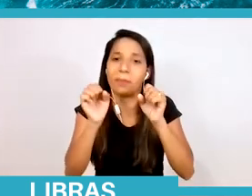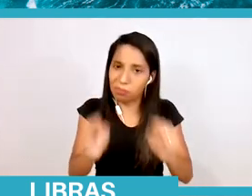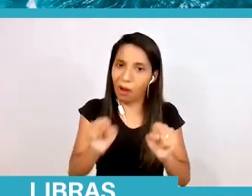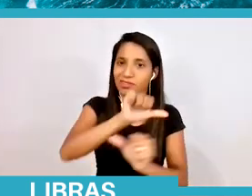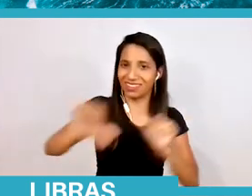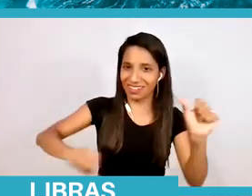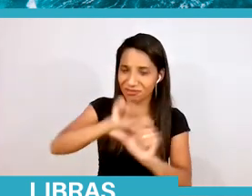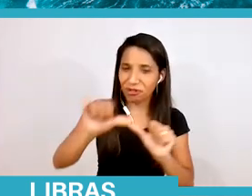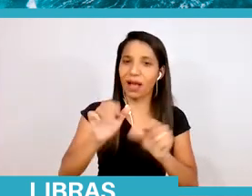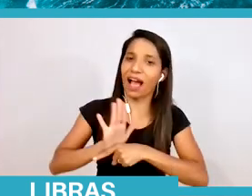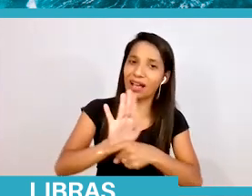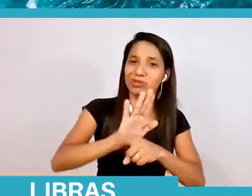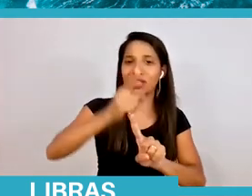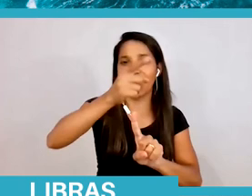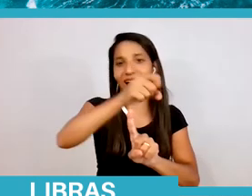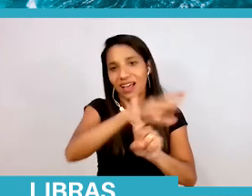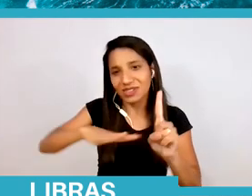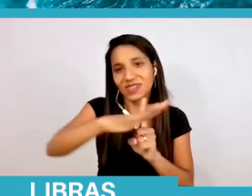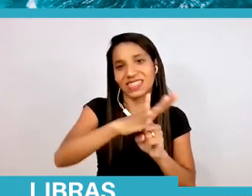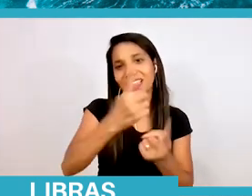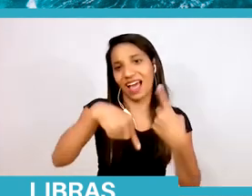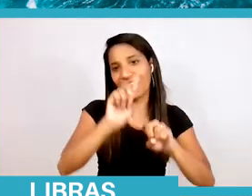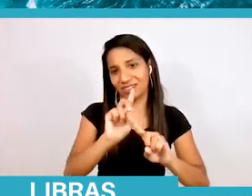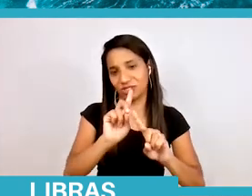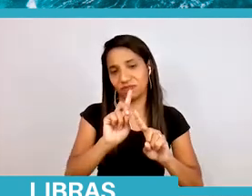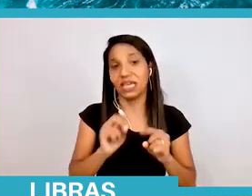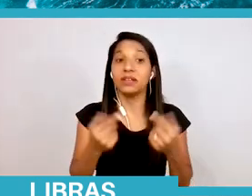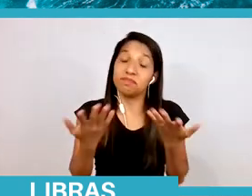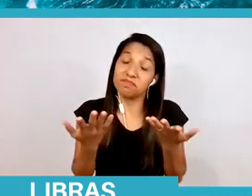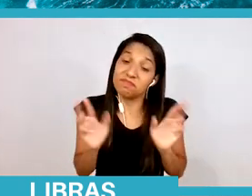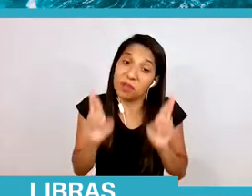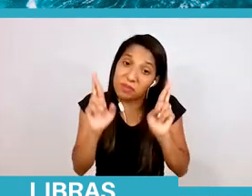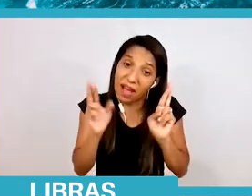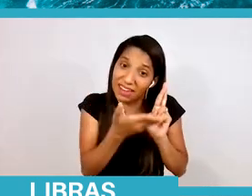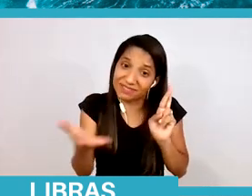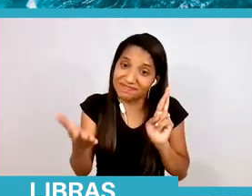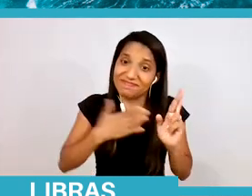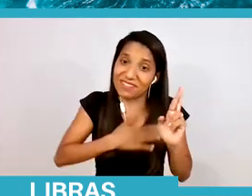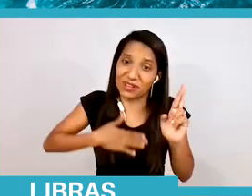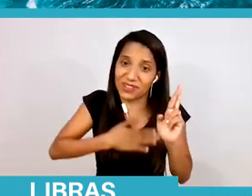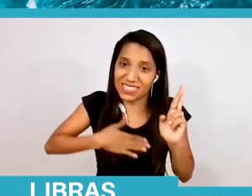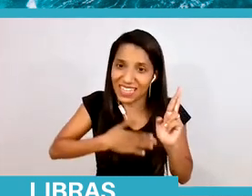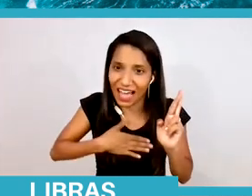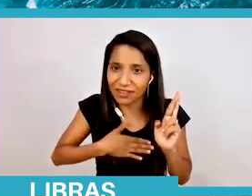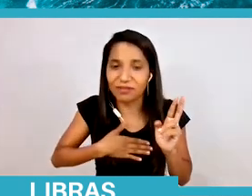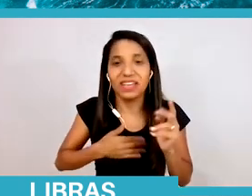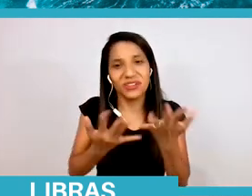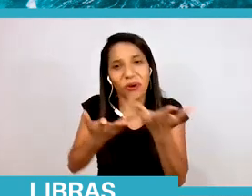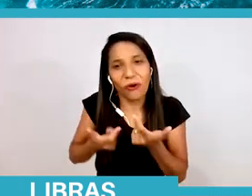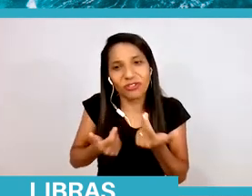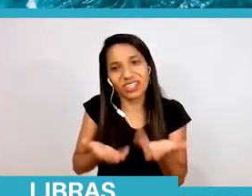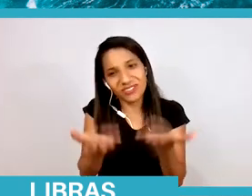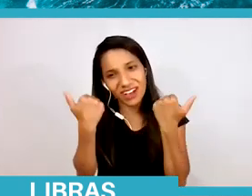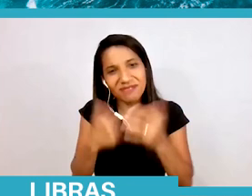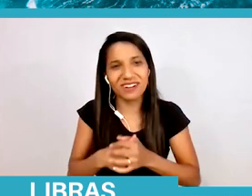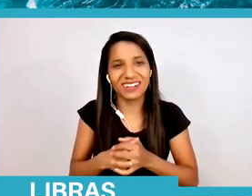tenham gostado. Pessoal, e eu quero deixar aqui no final um convite para vocês, né? Vamos empreender bootstrapping? Será que a gente